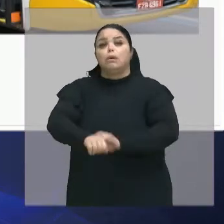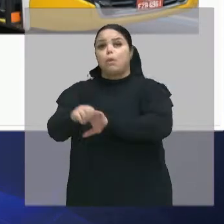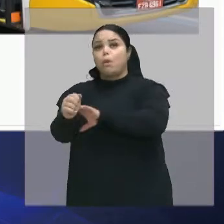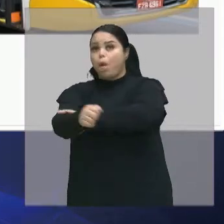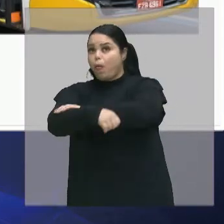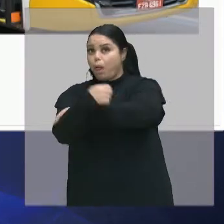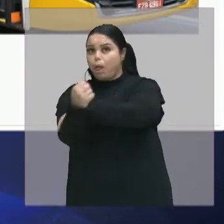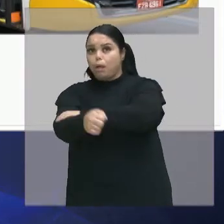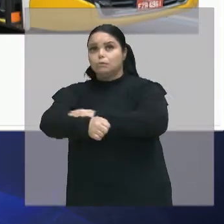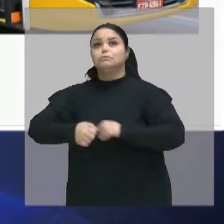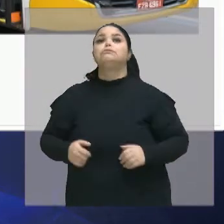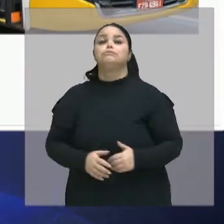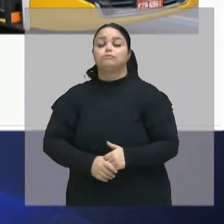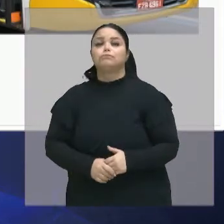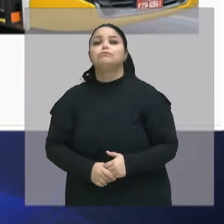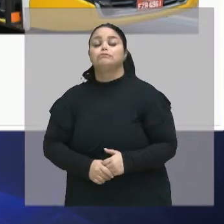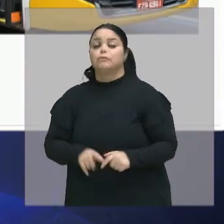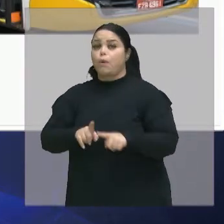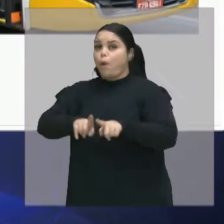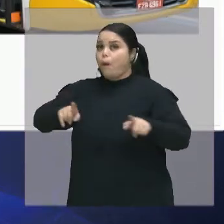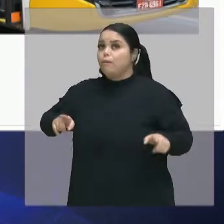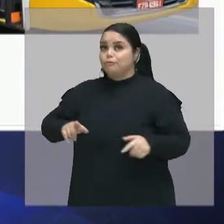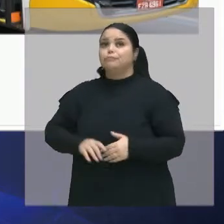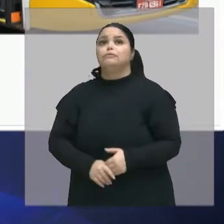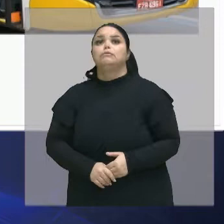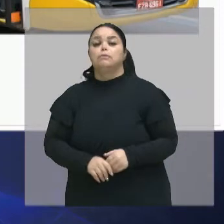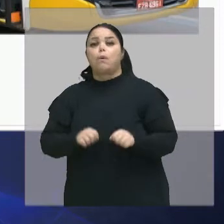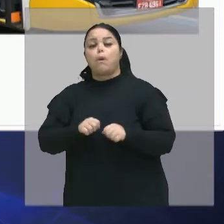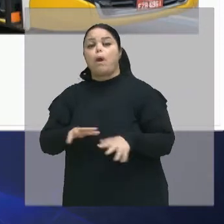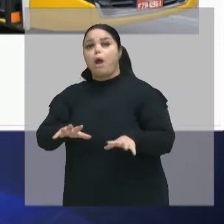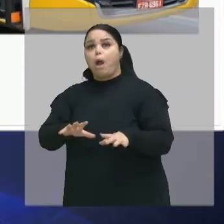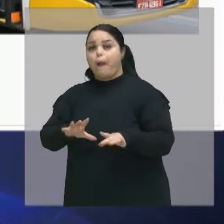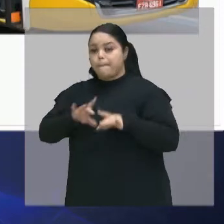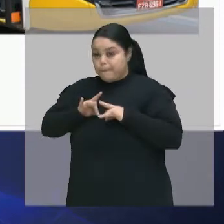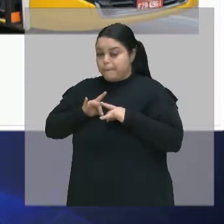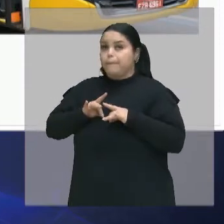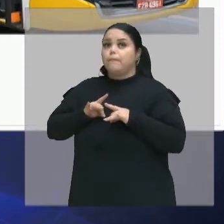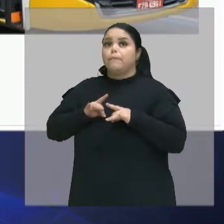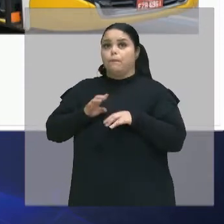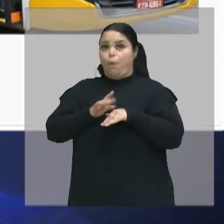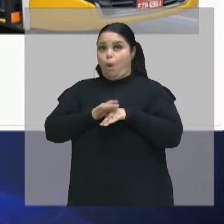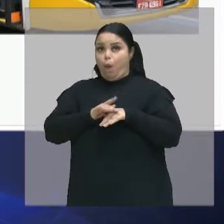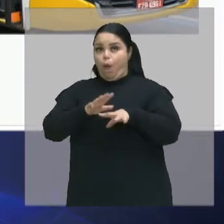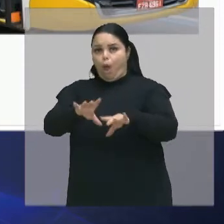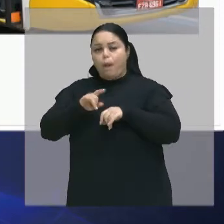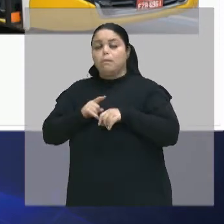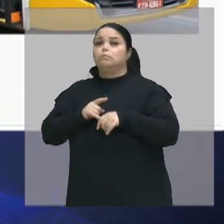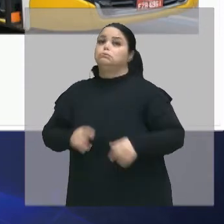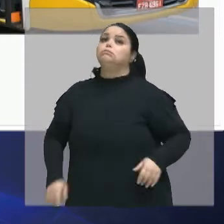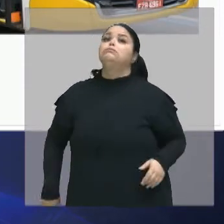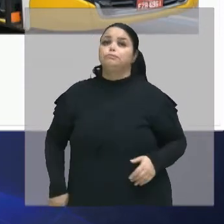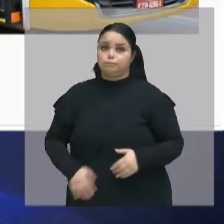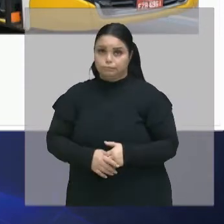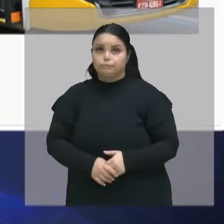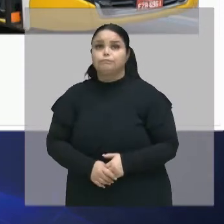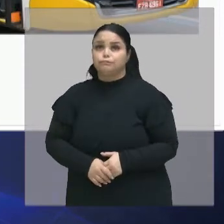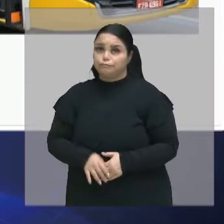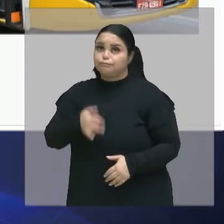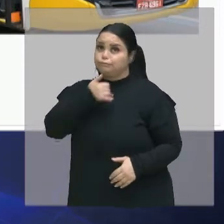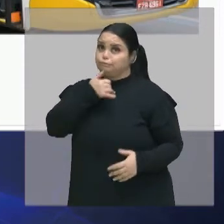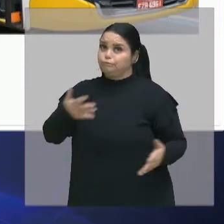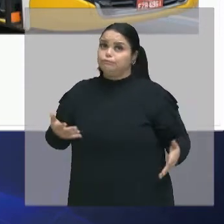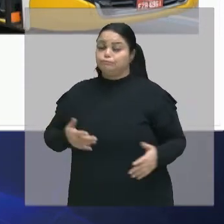Então, eles estão mais expostos a ter doença. Infelizmente,